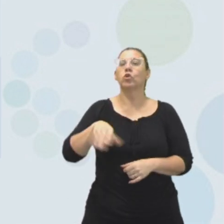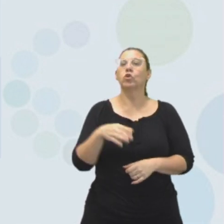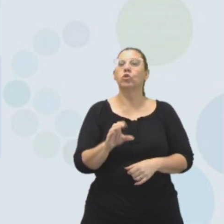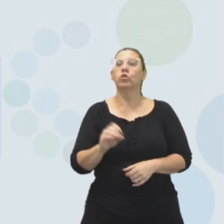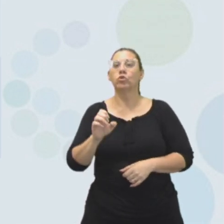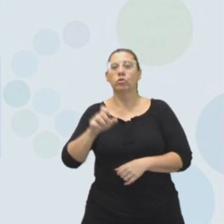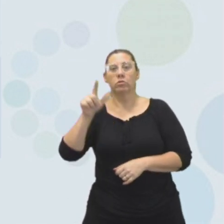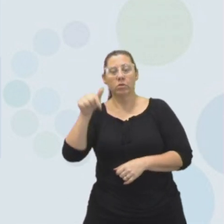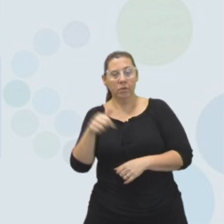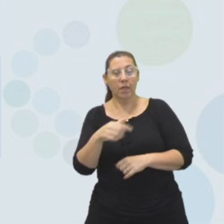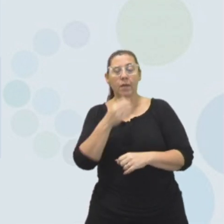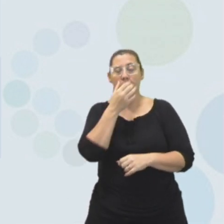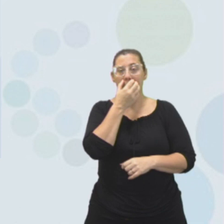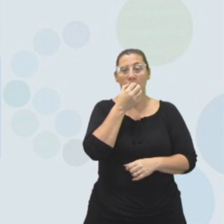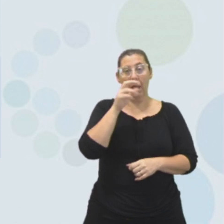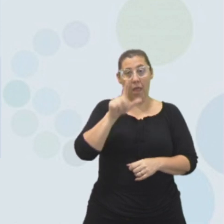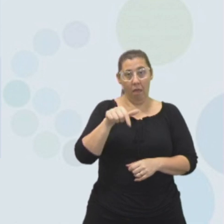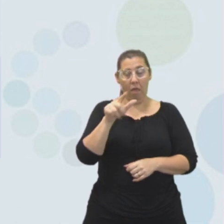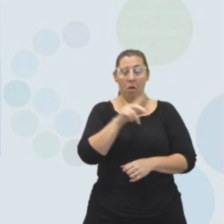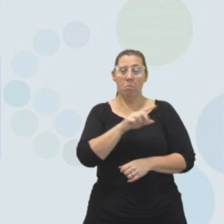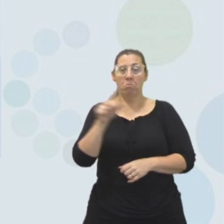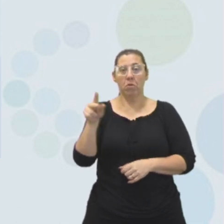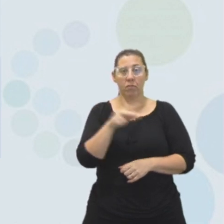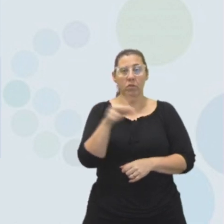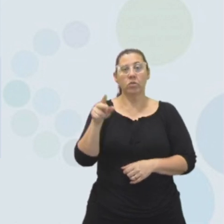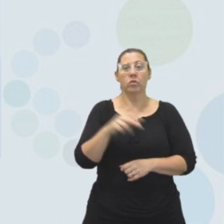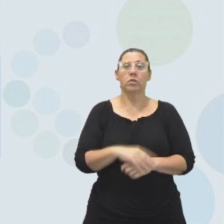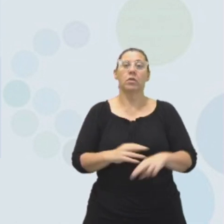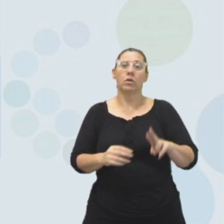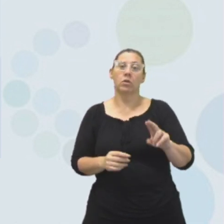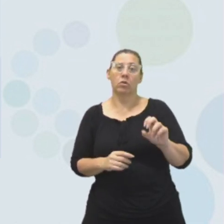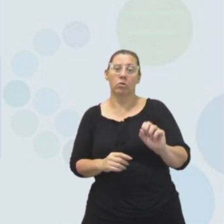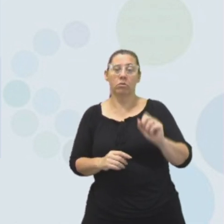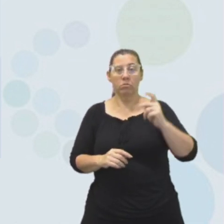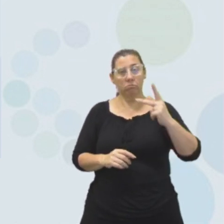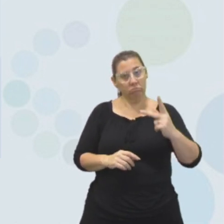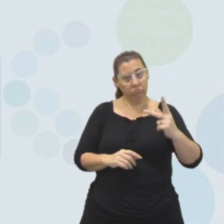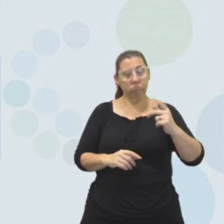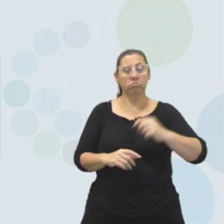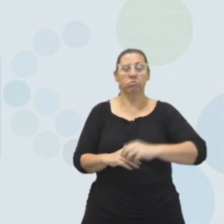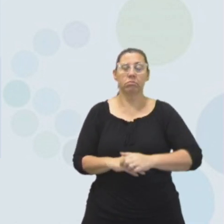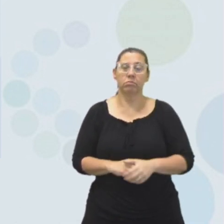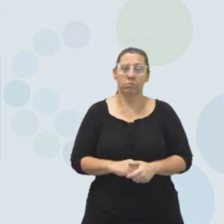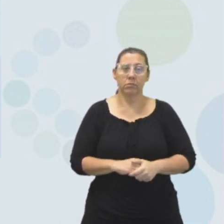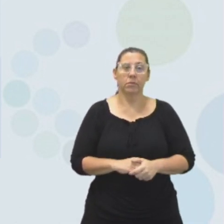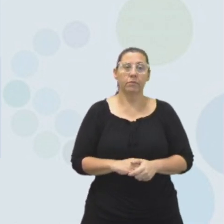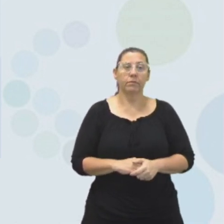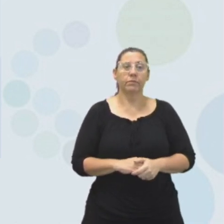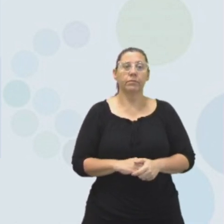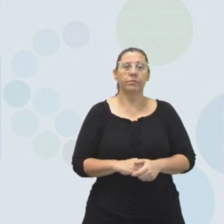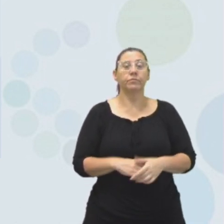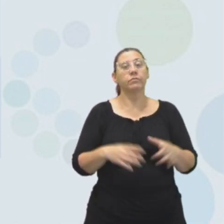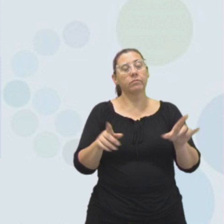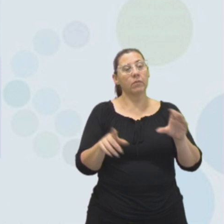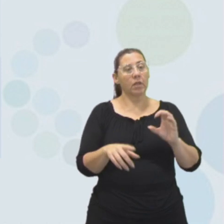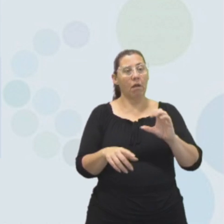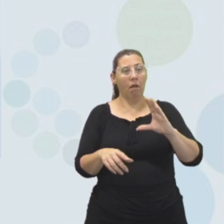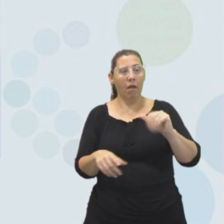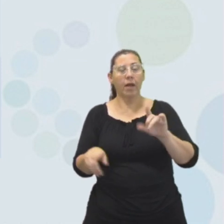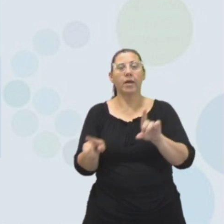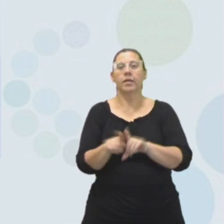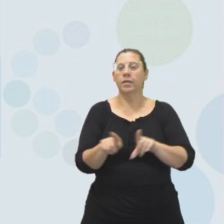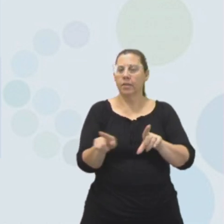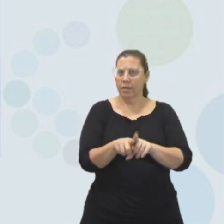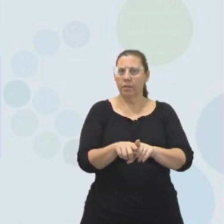falei, o professor José Moran é o professor da Universidade de São Paulo, né, da ECA, e ele